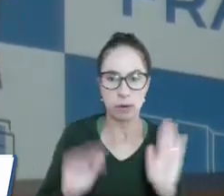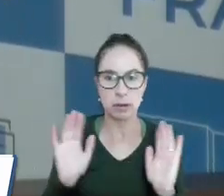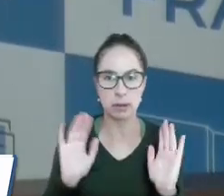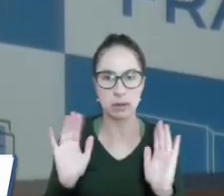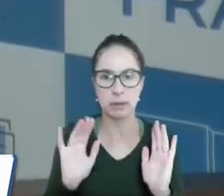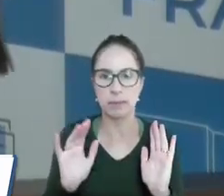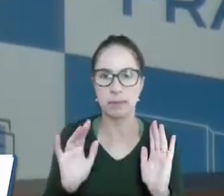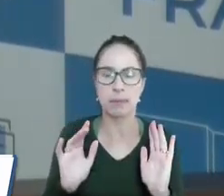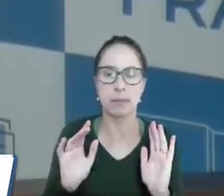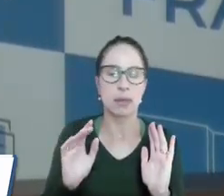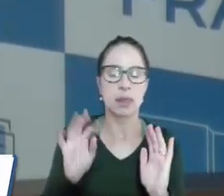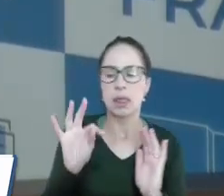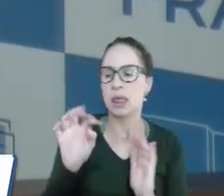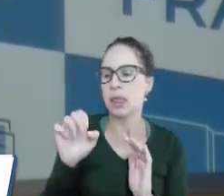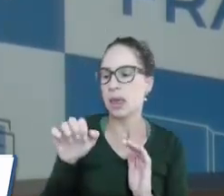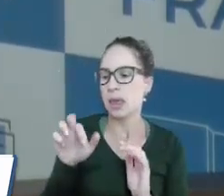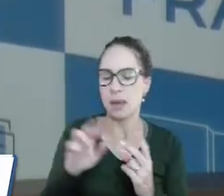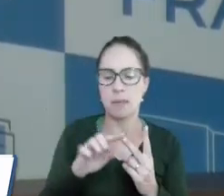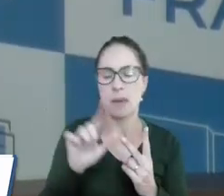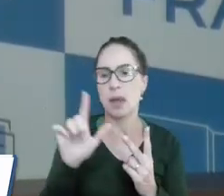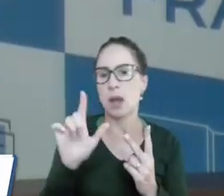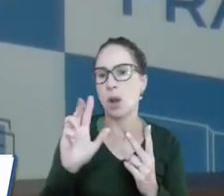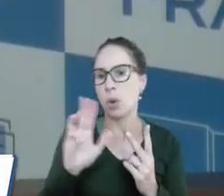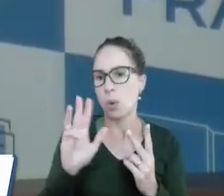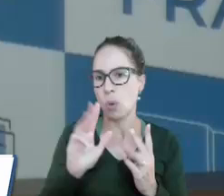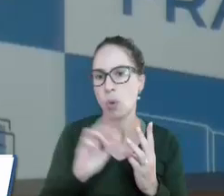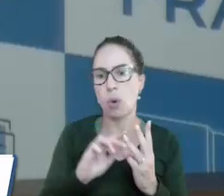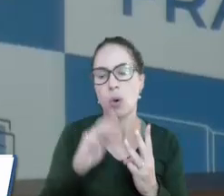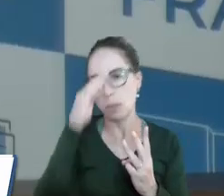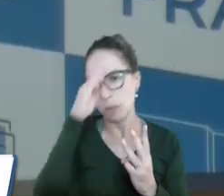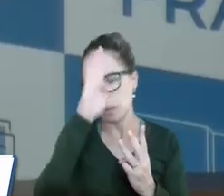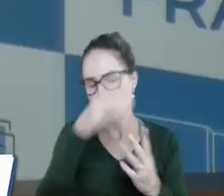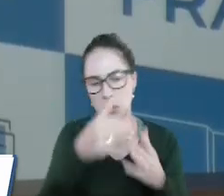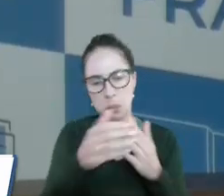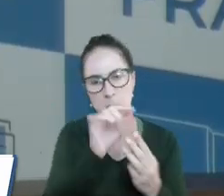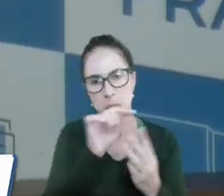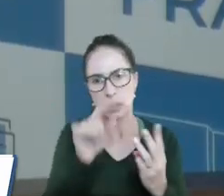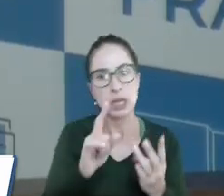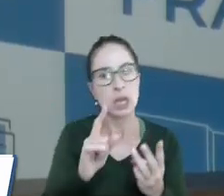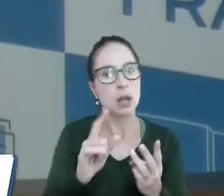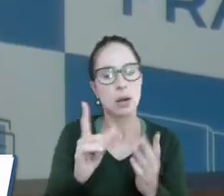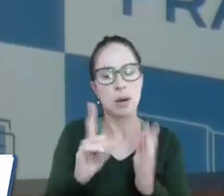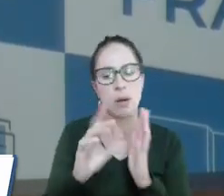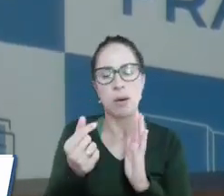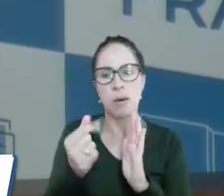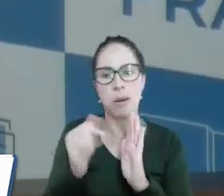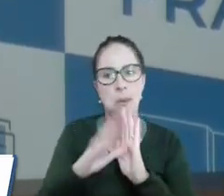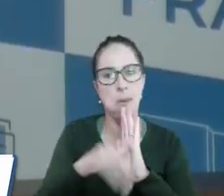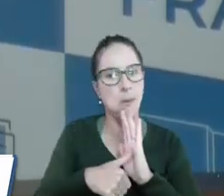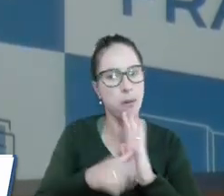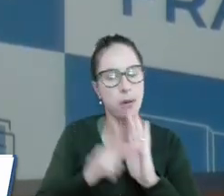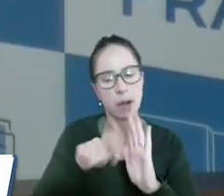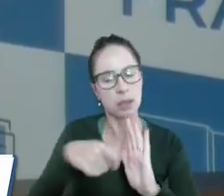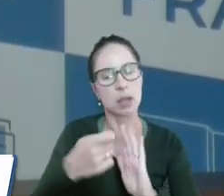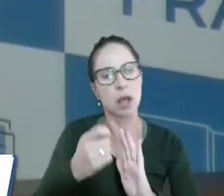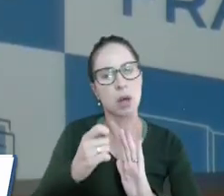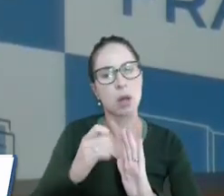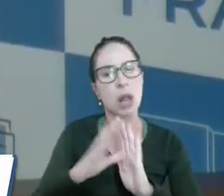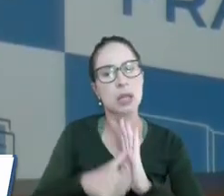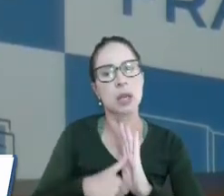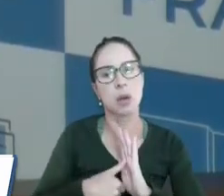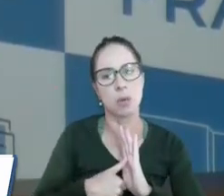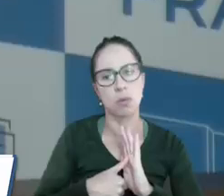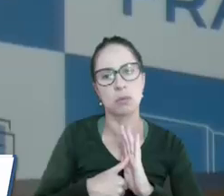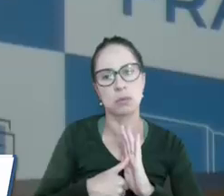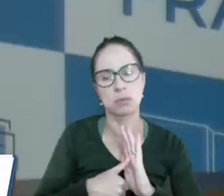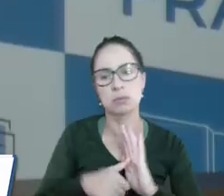Michel Temer, de Lula, de Bolsonaro e que outros que vieram, desviou dinheiro público, para mim é ladrão.